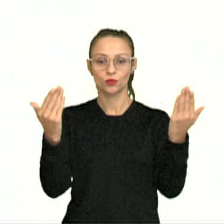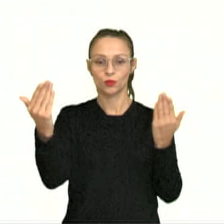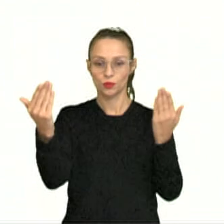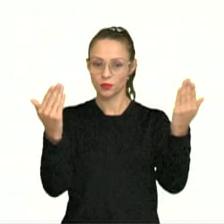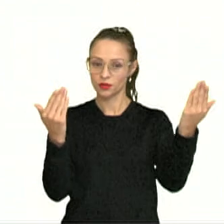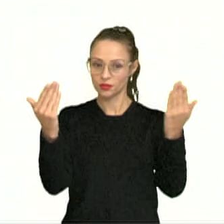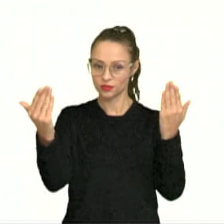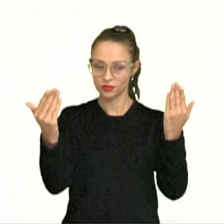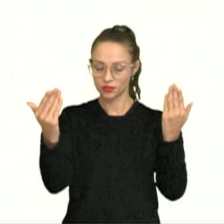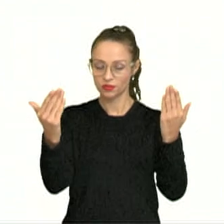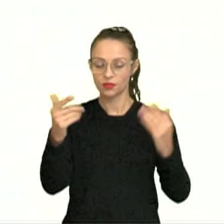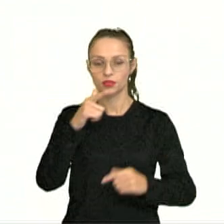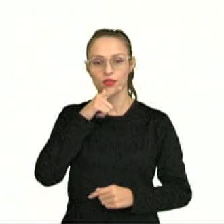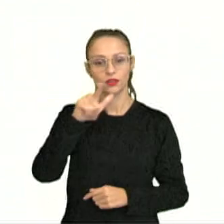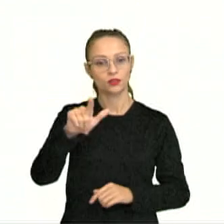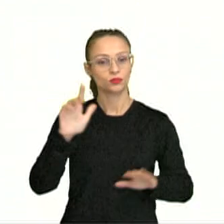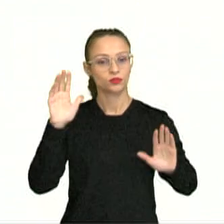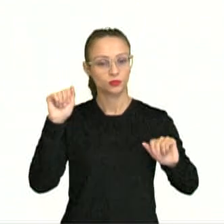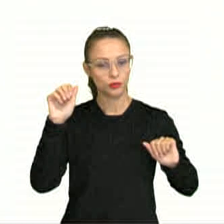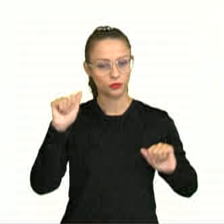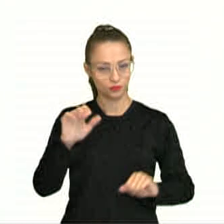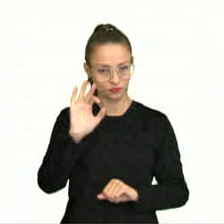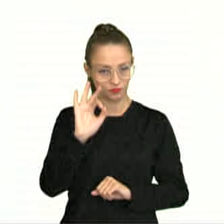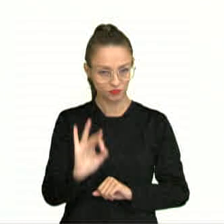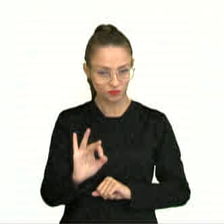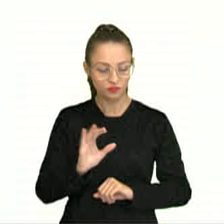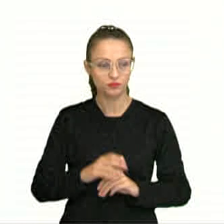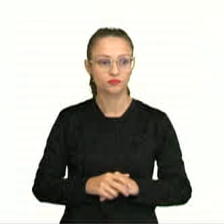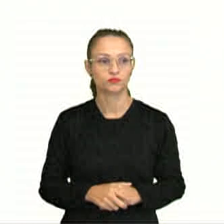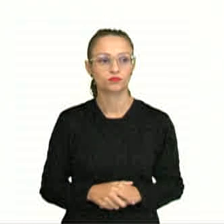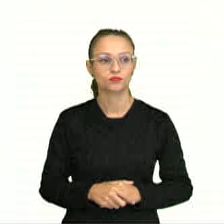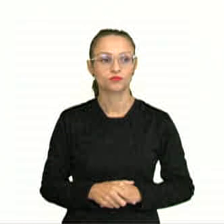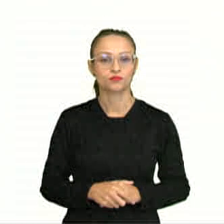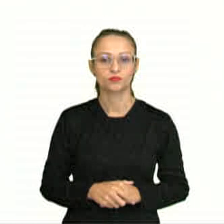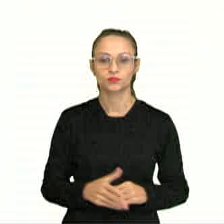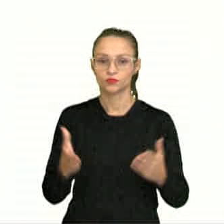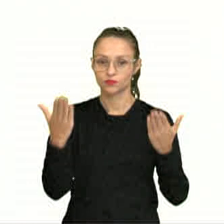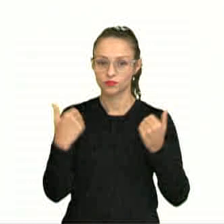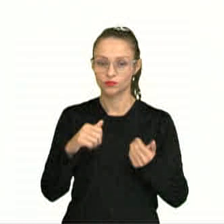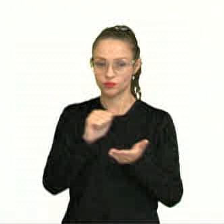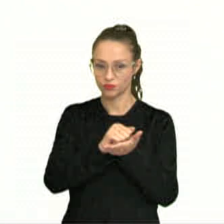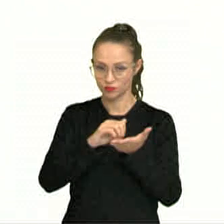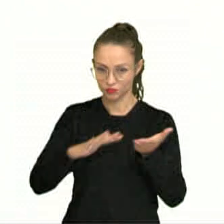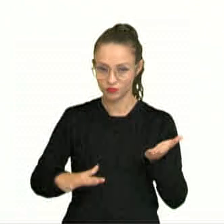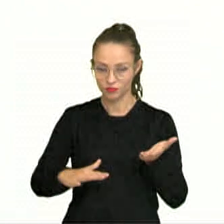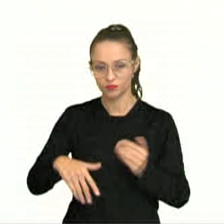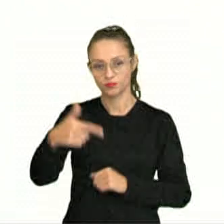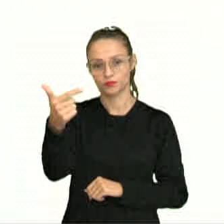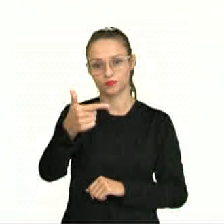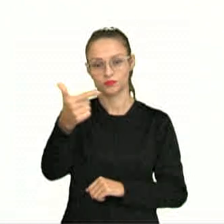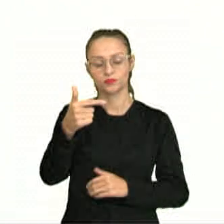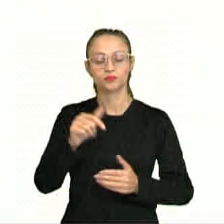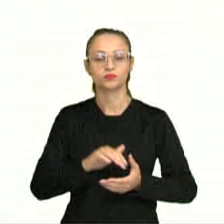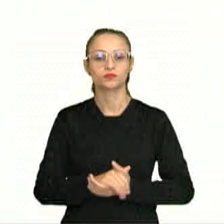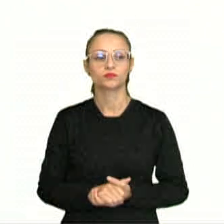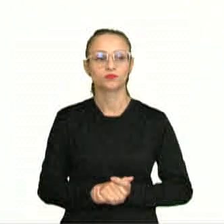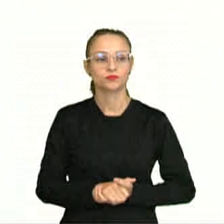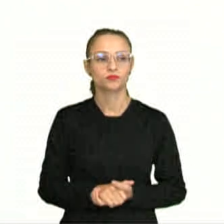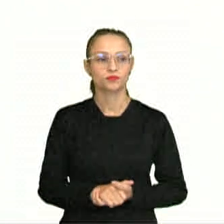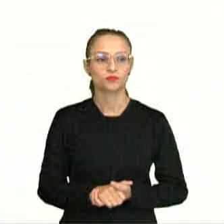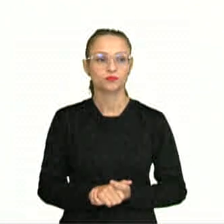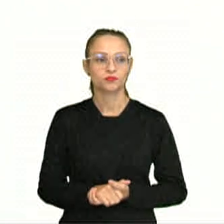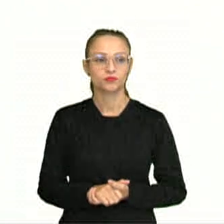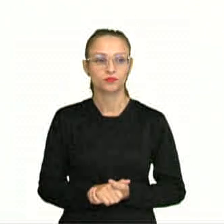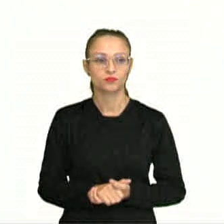comparação na língua espanhola, certo? Aqui, vamos para nossa atividade. Segunda atividade. Que